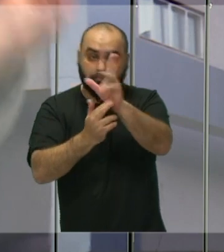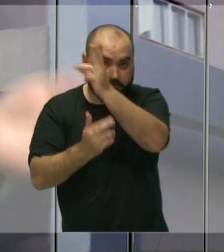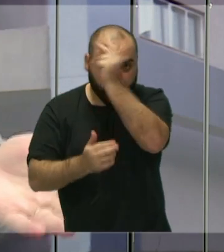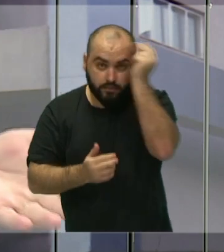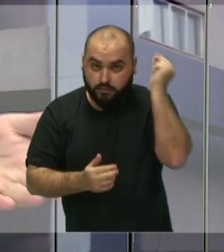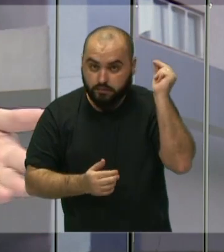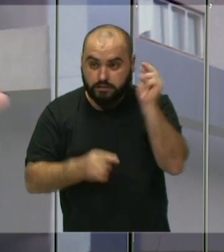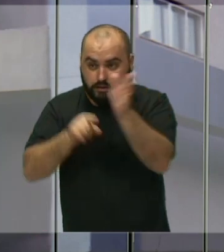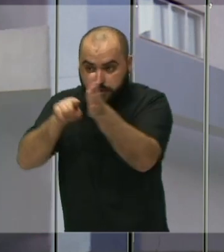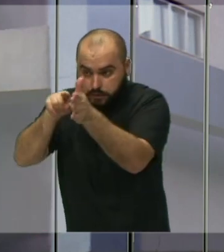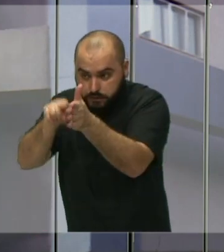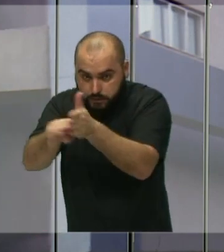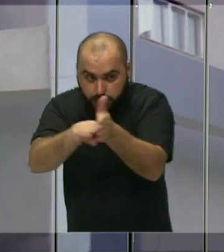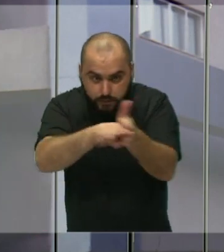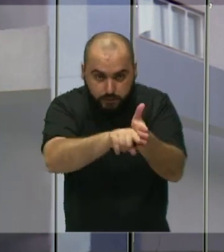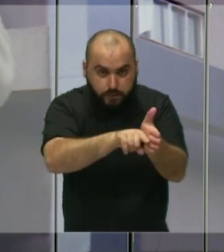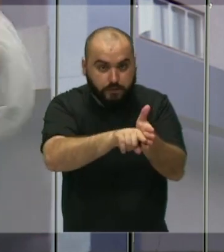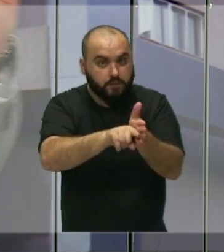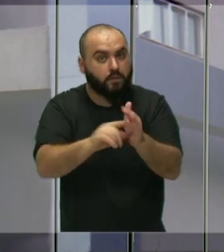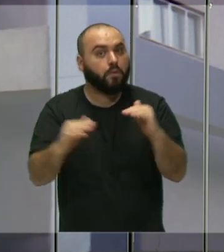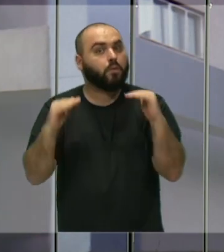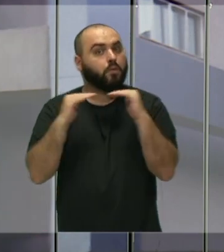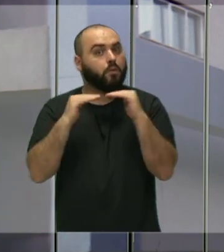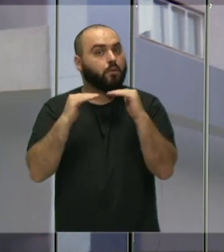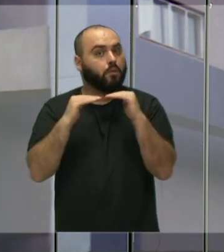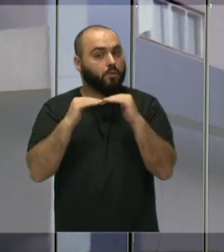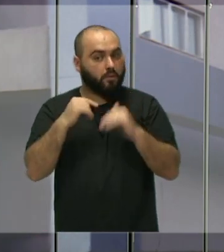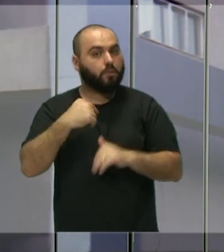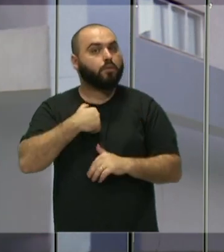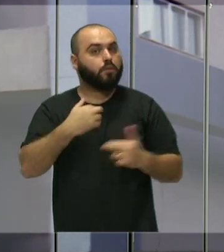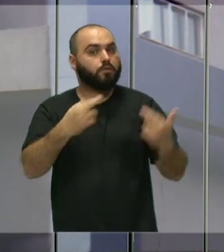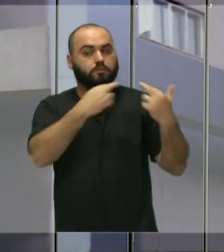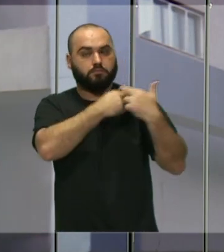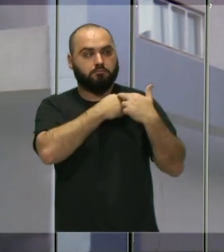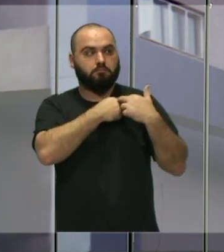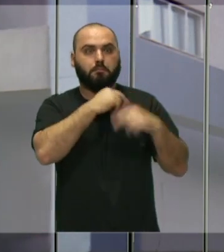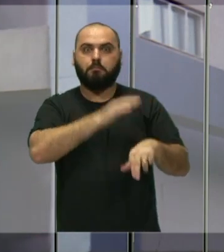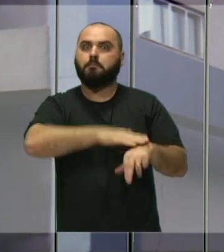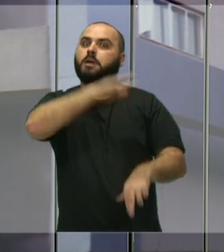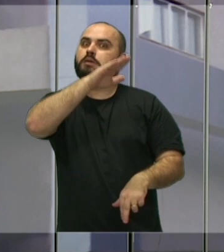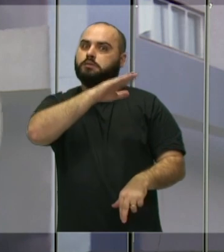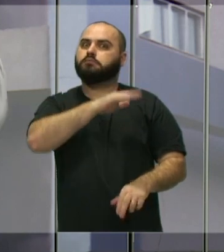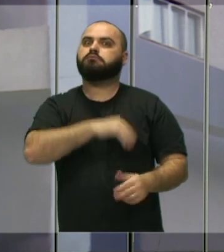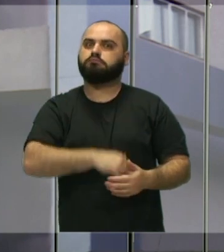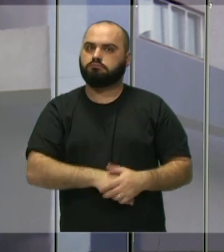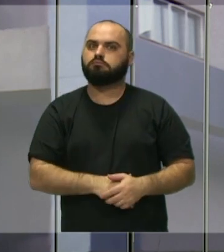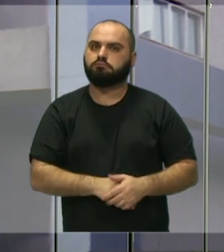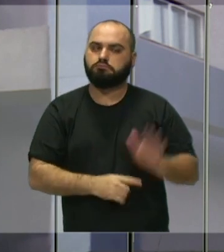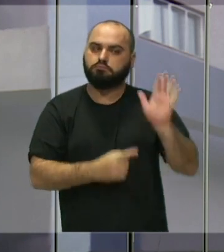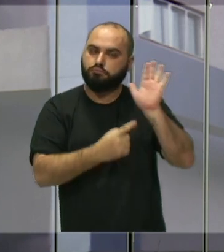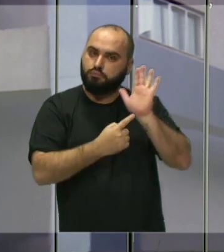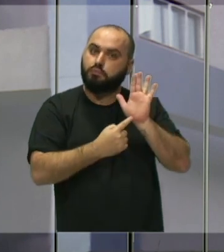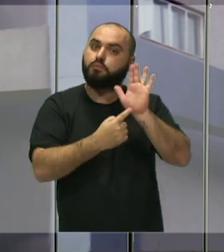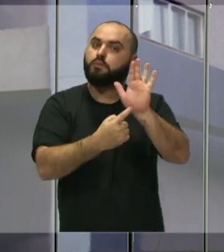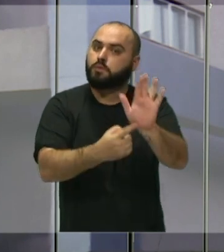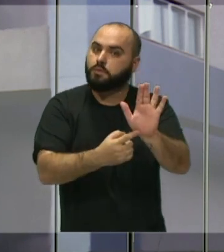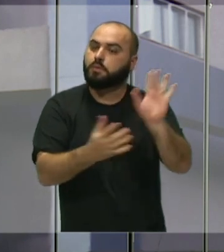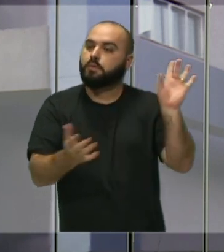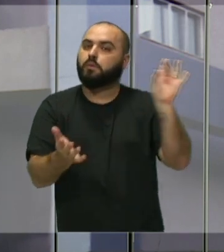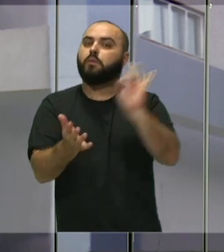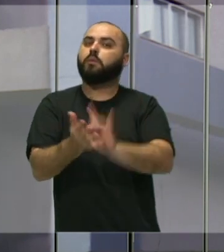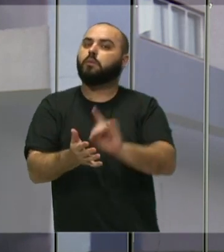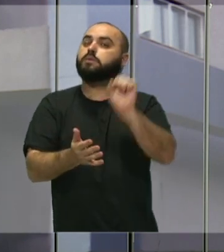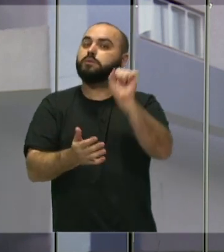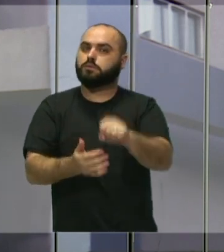investigando o governo, tu há de concordar comigo que eu tenho uma responsabilidade muito maior nesse momento, de mostrar que,